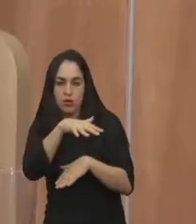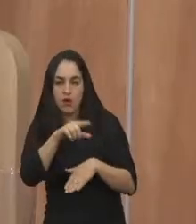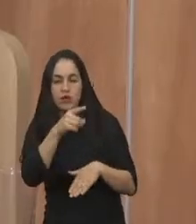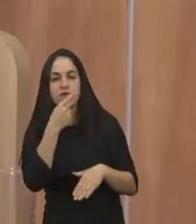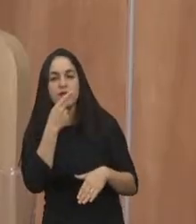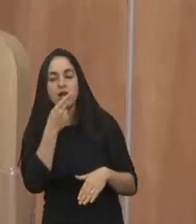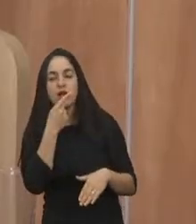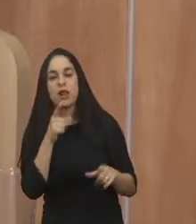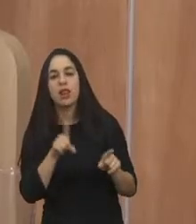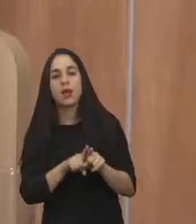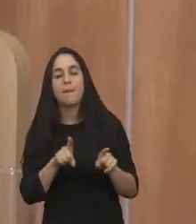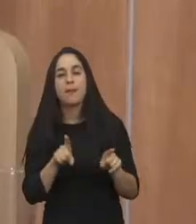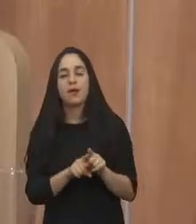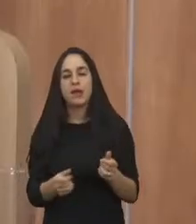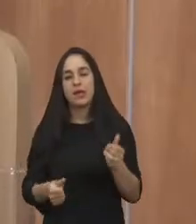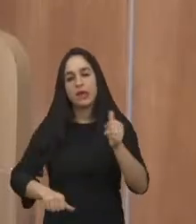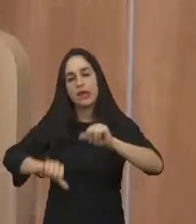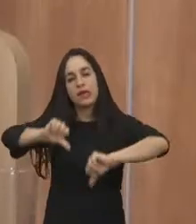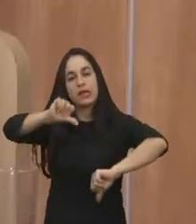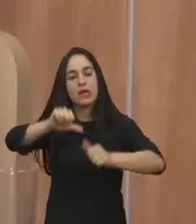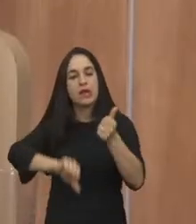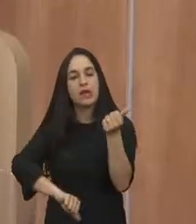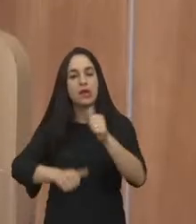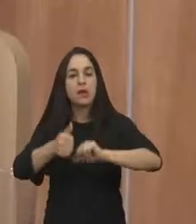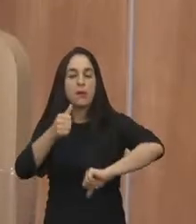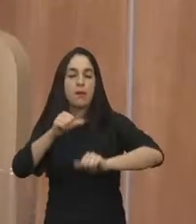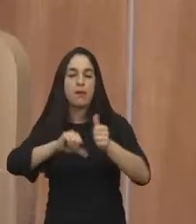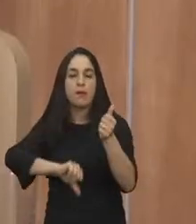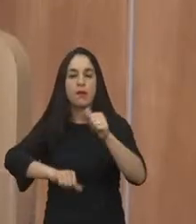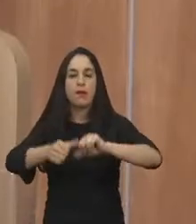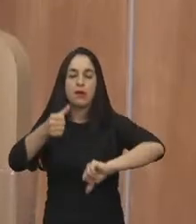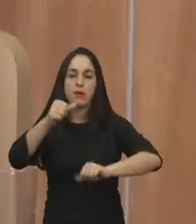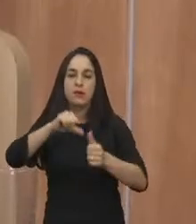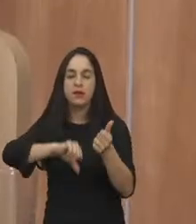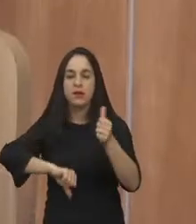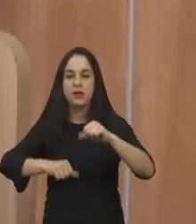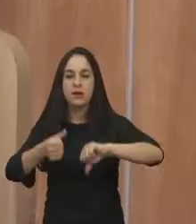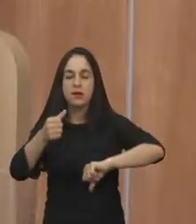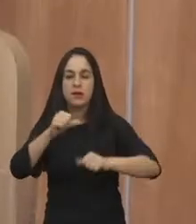E a área química também, a gente concorre com a